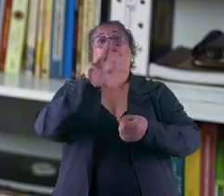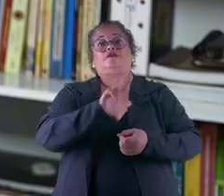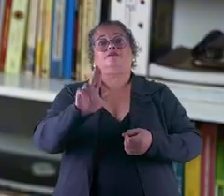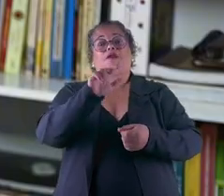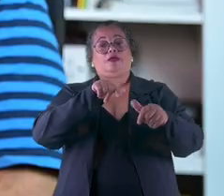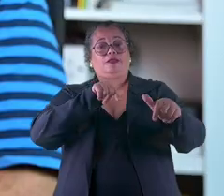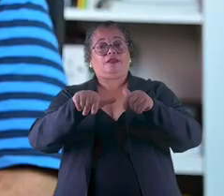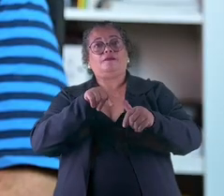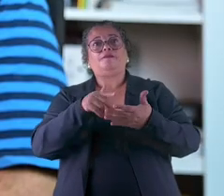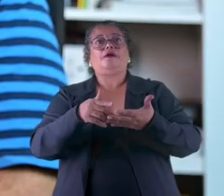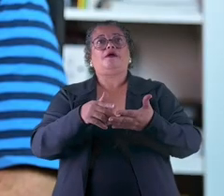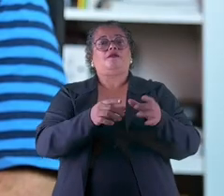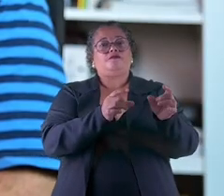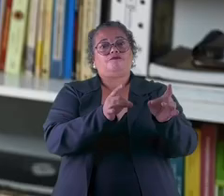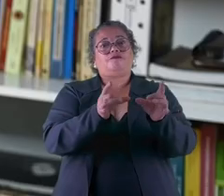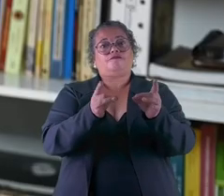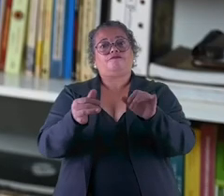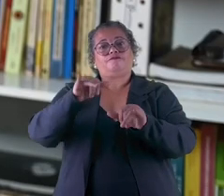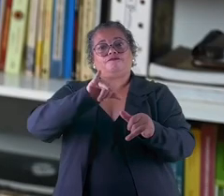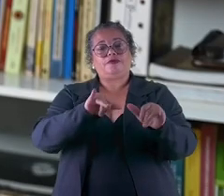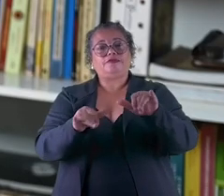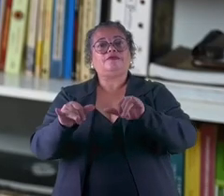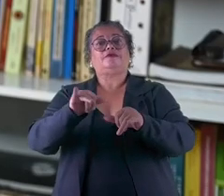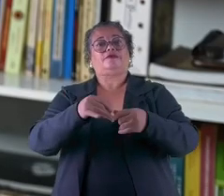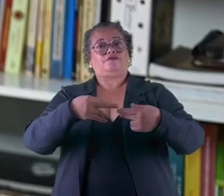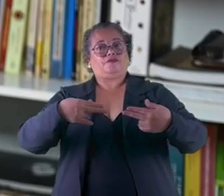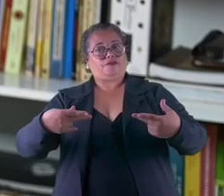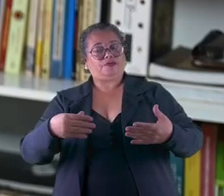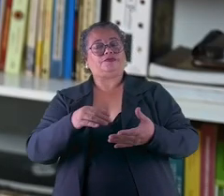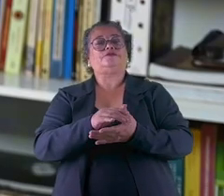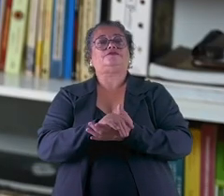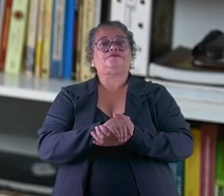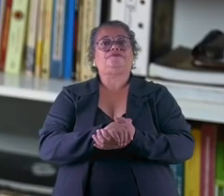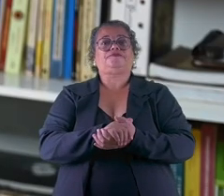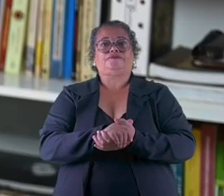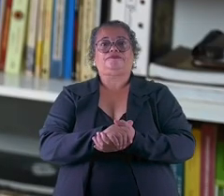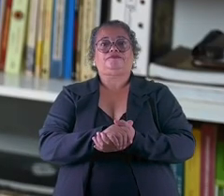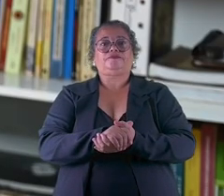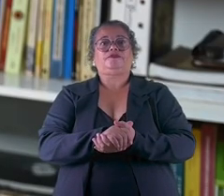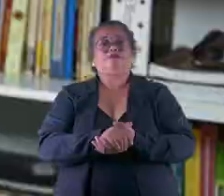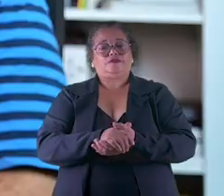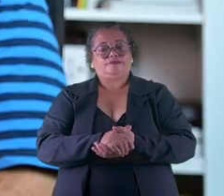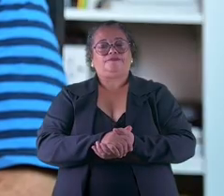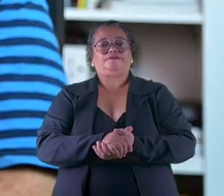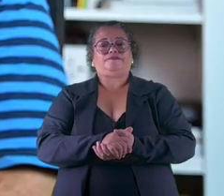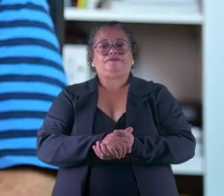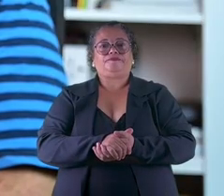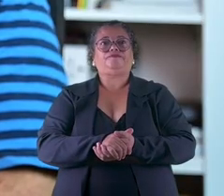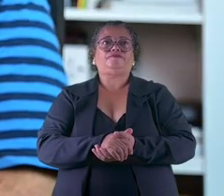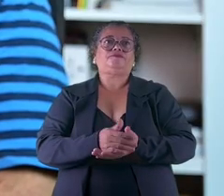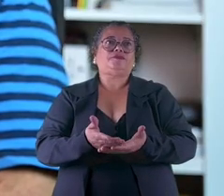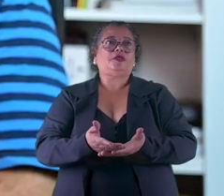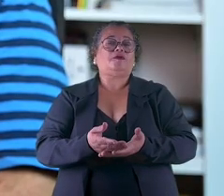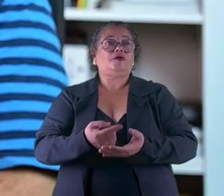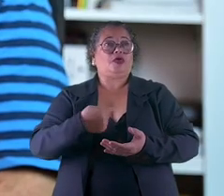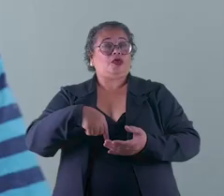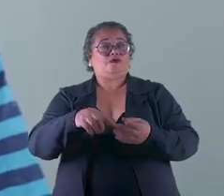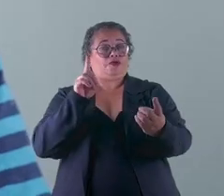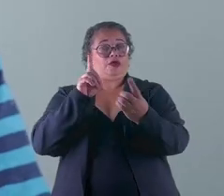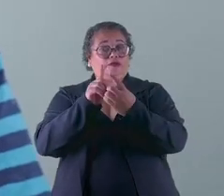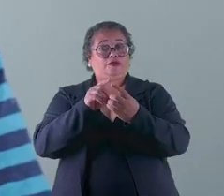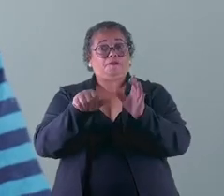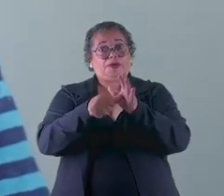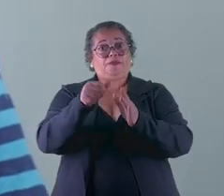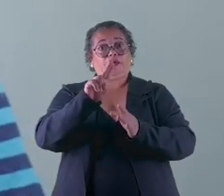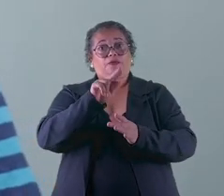Uberlândia, de comercial, trabalho no segmento de produtos químicos, na área de vendas.